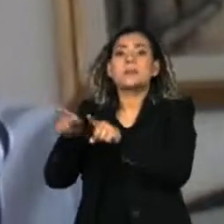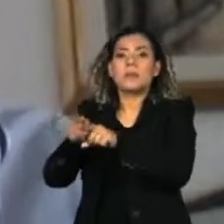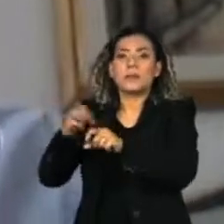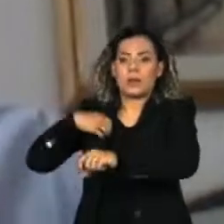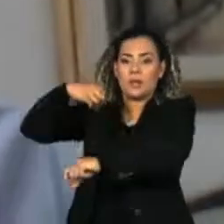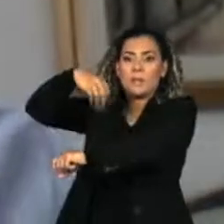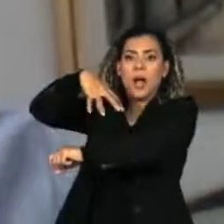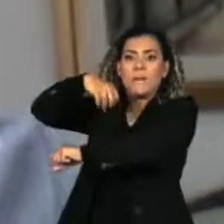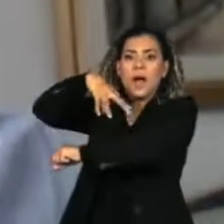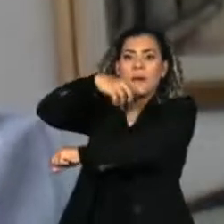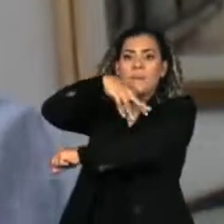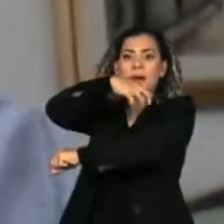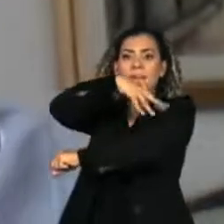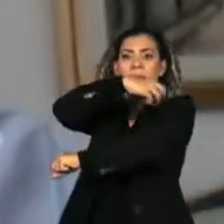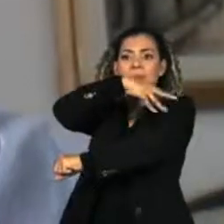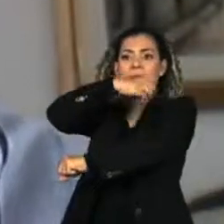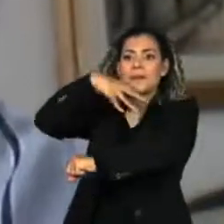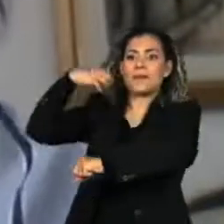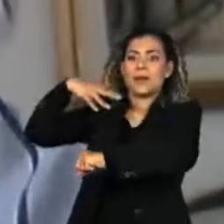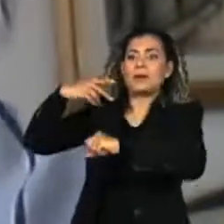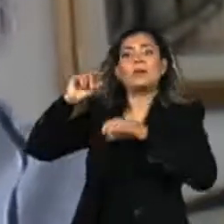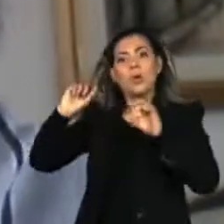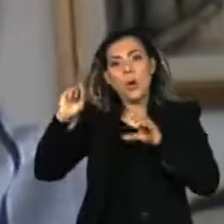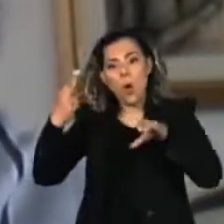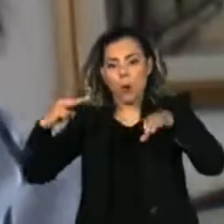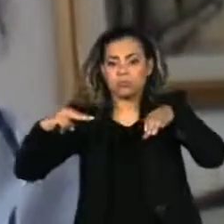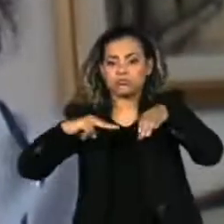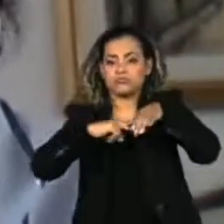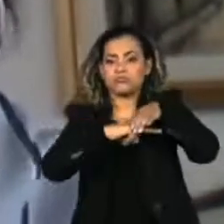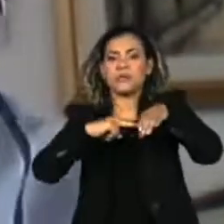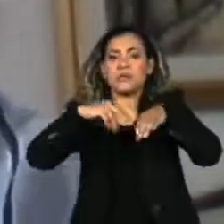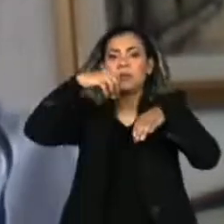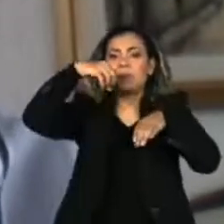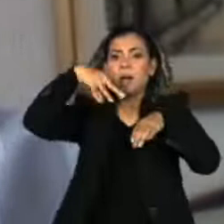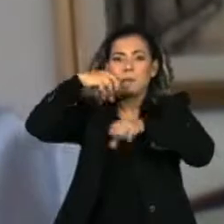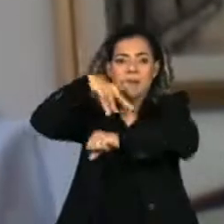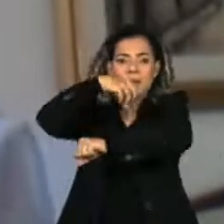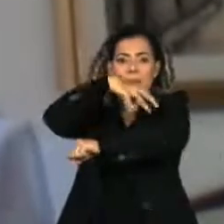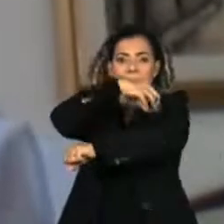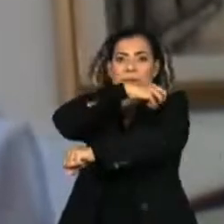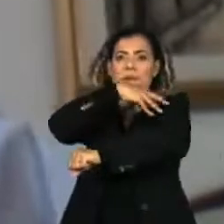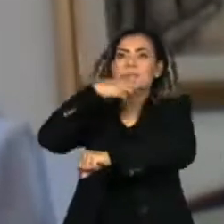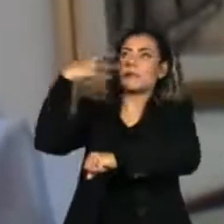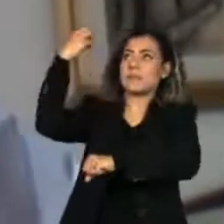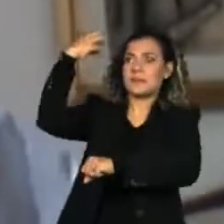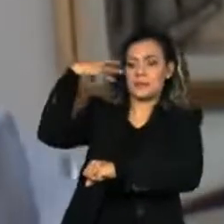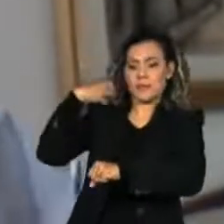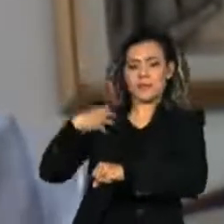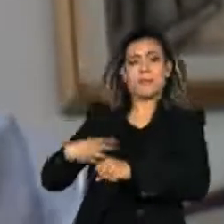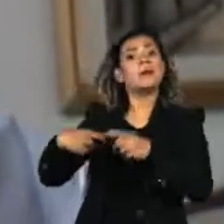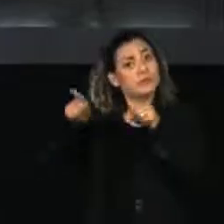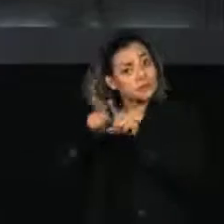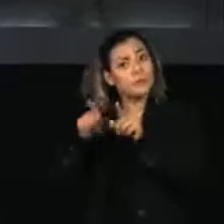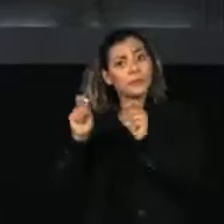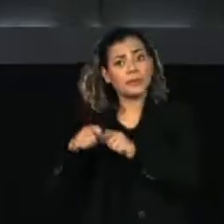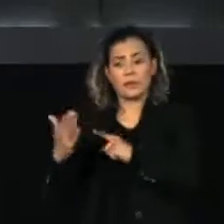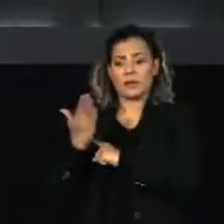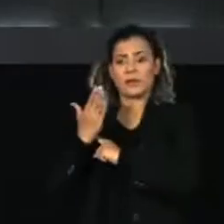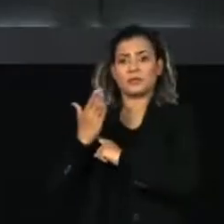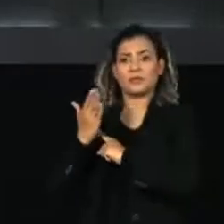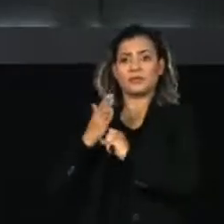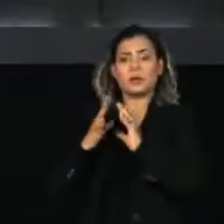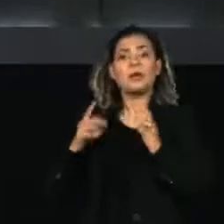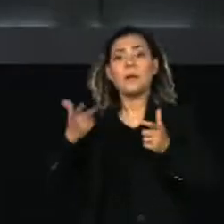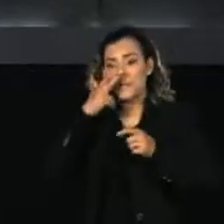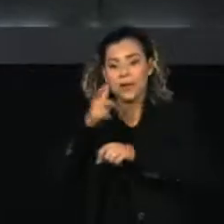fototerapia, banho de luz, pode ser usado alguns lasers que são fototerapias localizadas. A